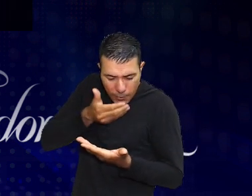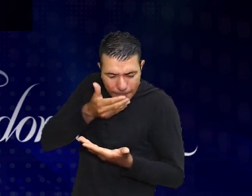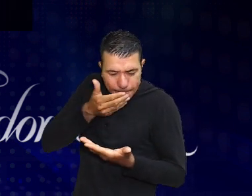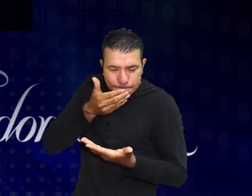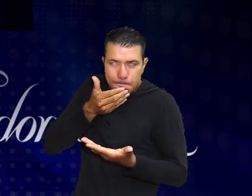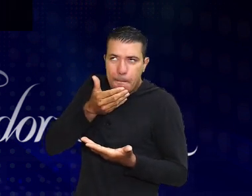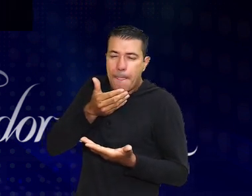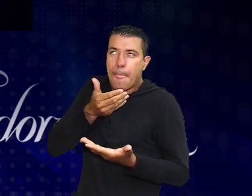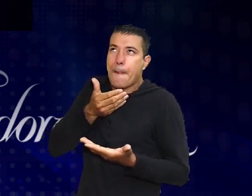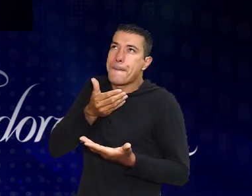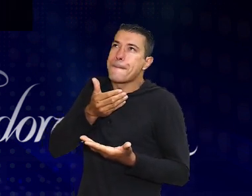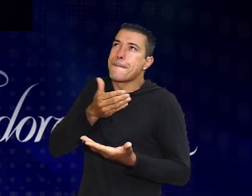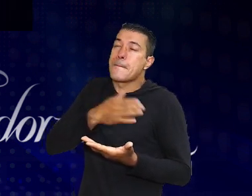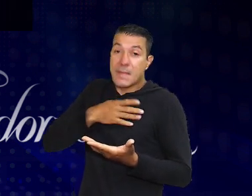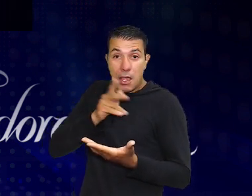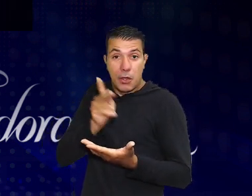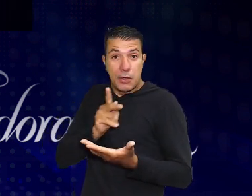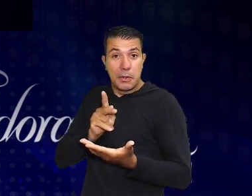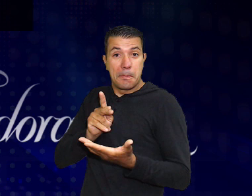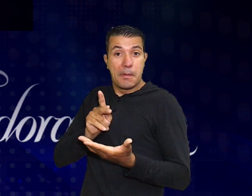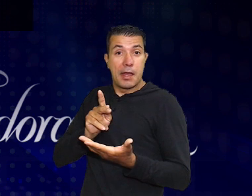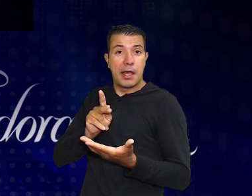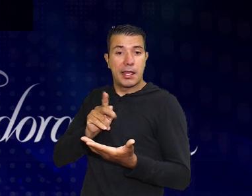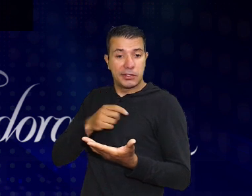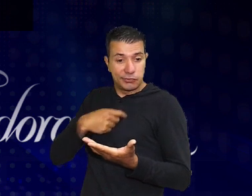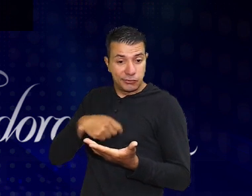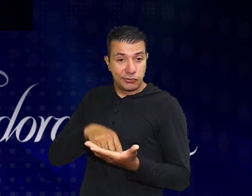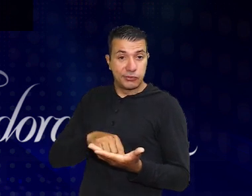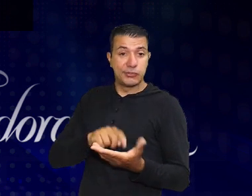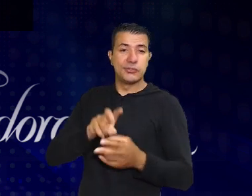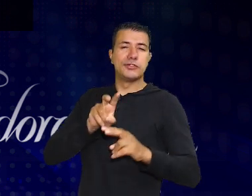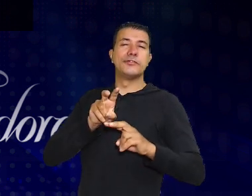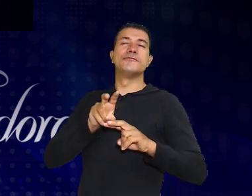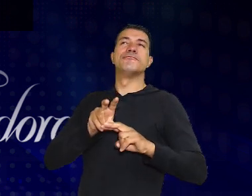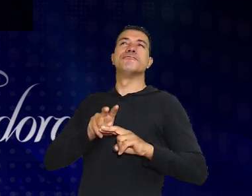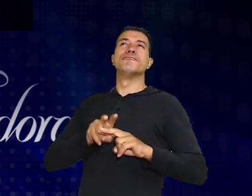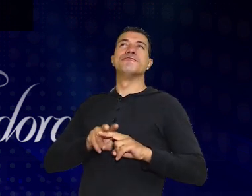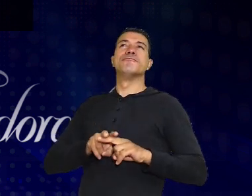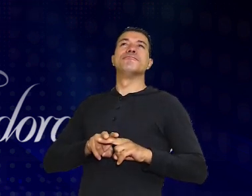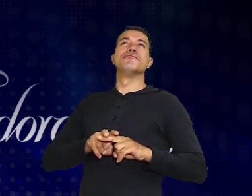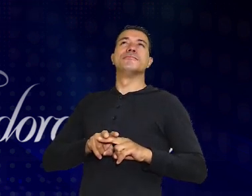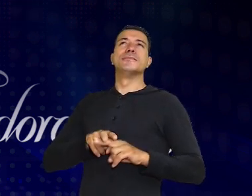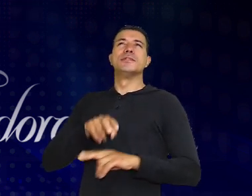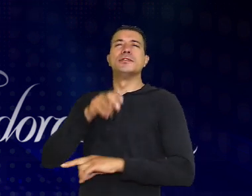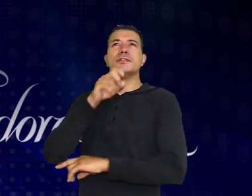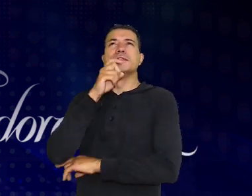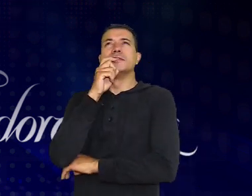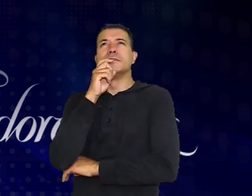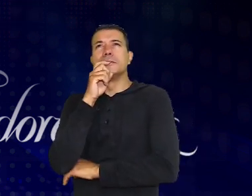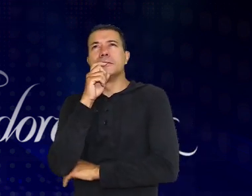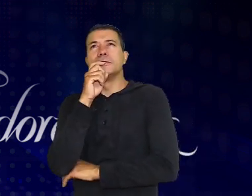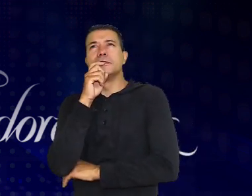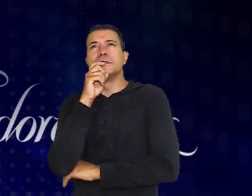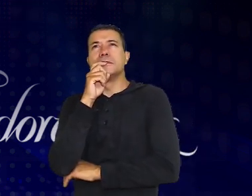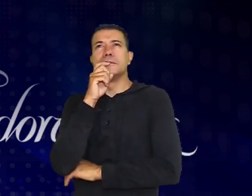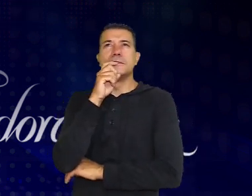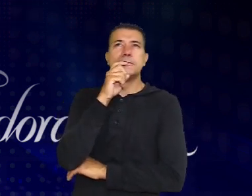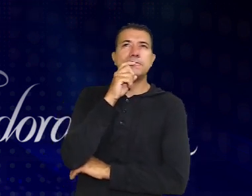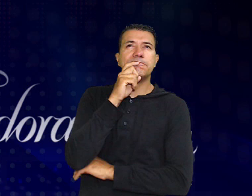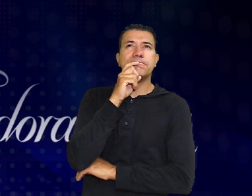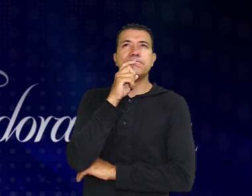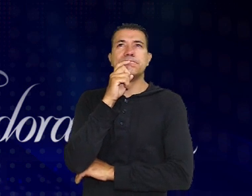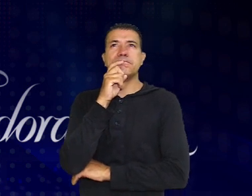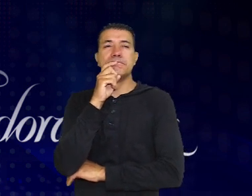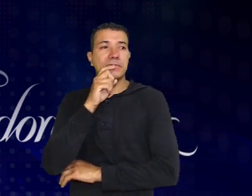beber, e em pastos verdes vou descansar, e a jornada